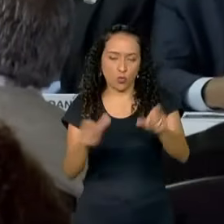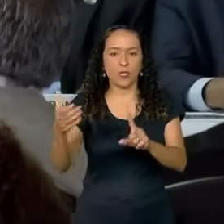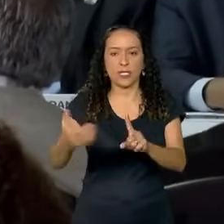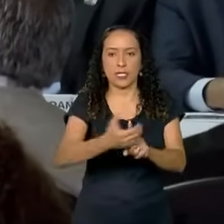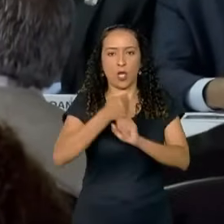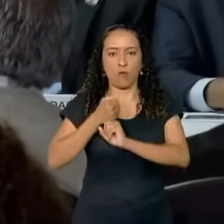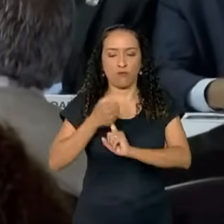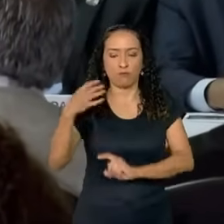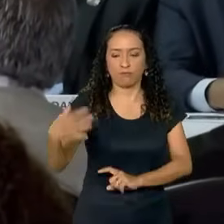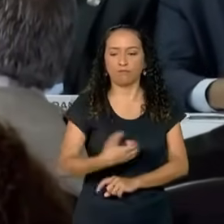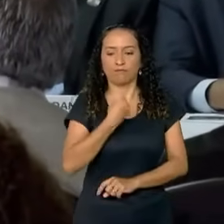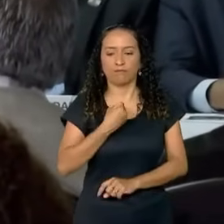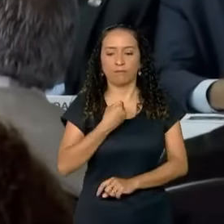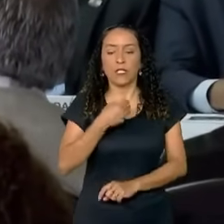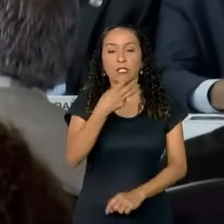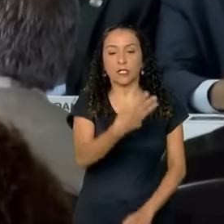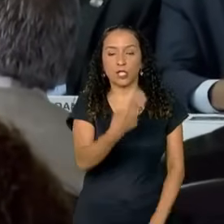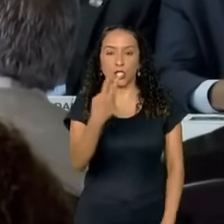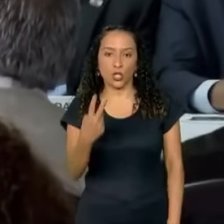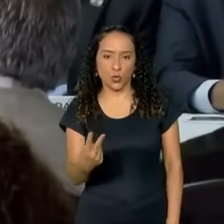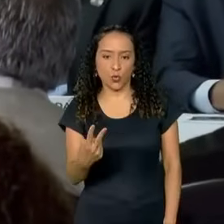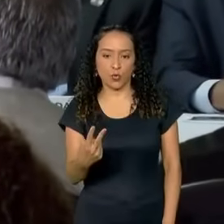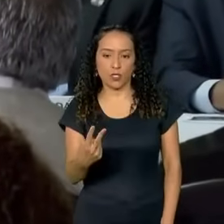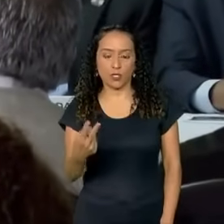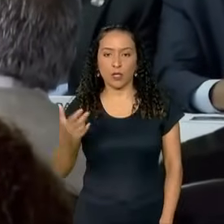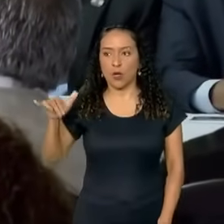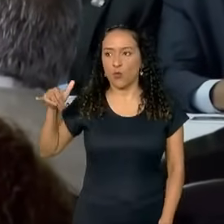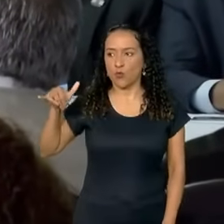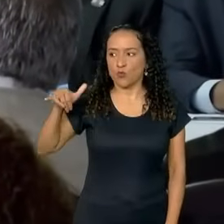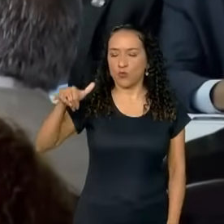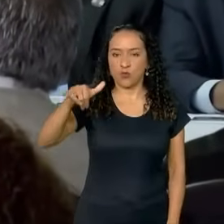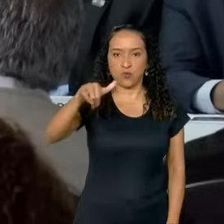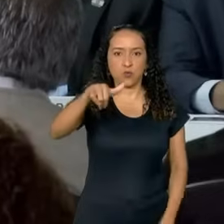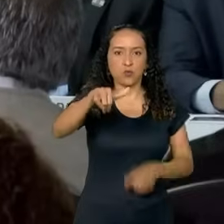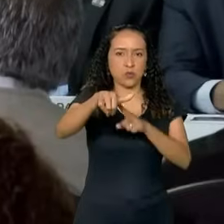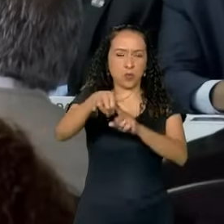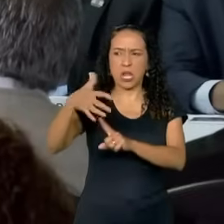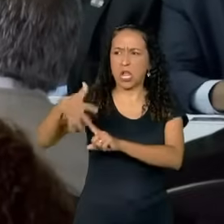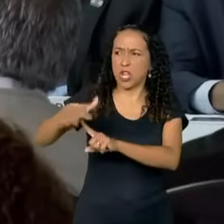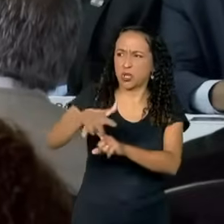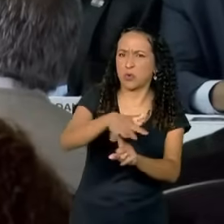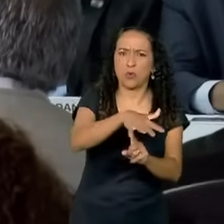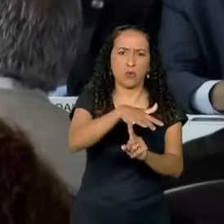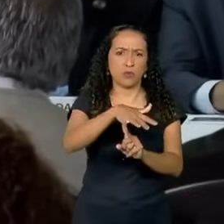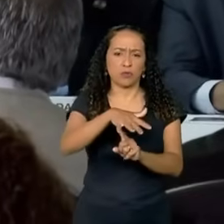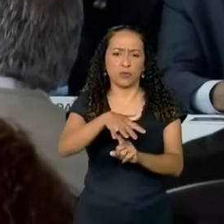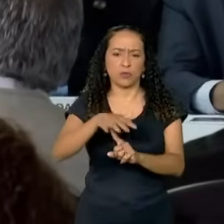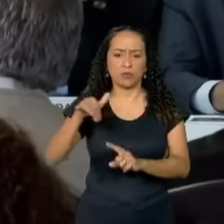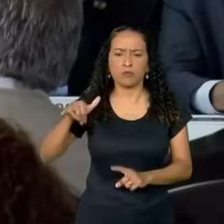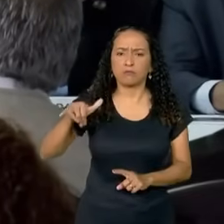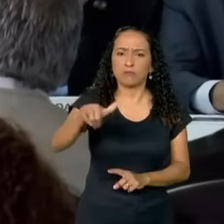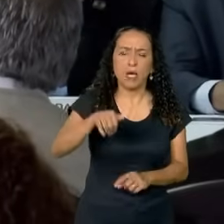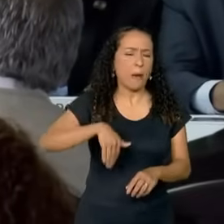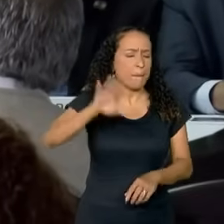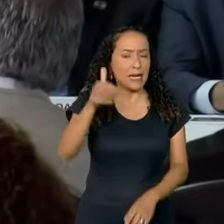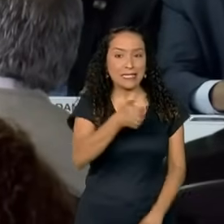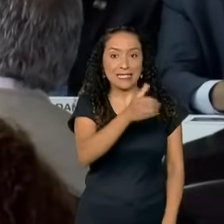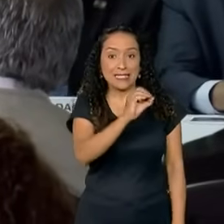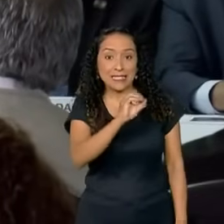salvas, 32 aeronaves, presidente, helicópteros, mais de